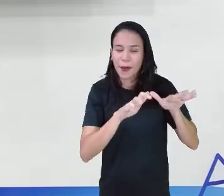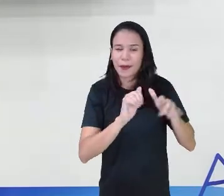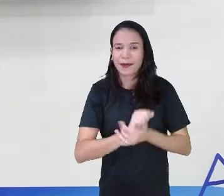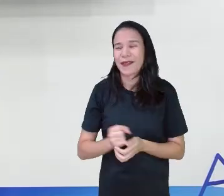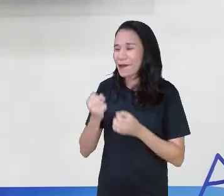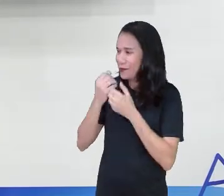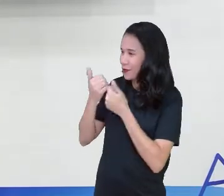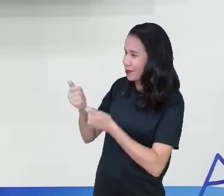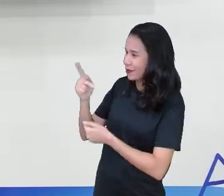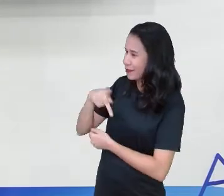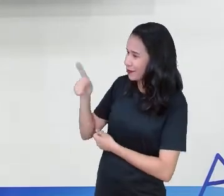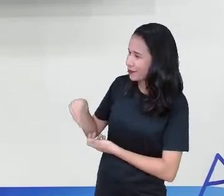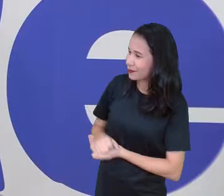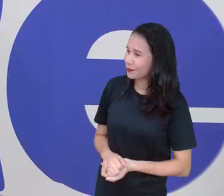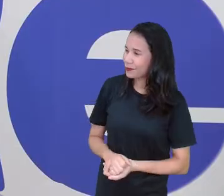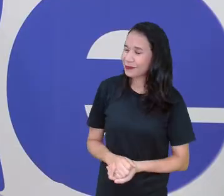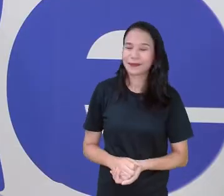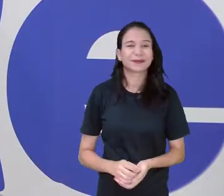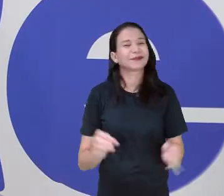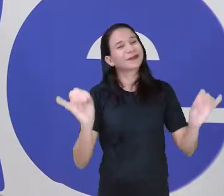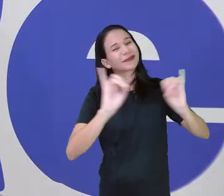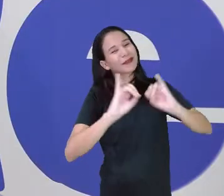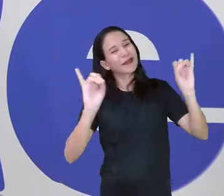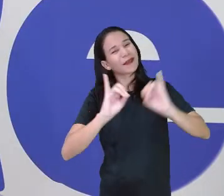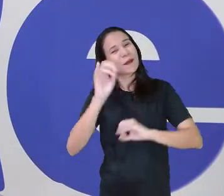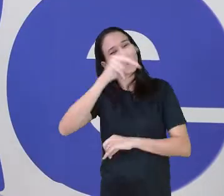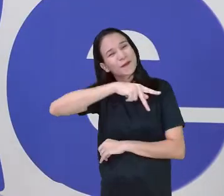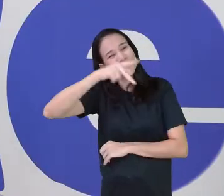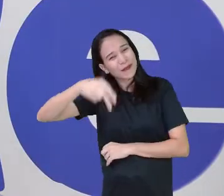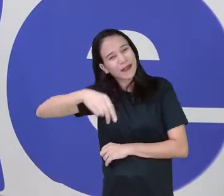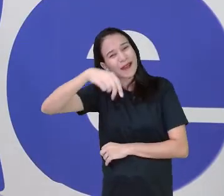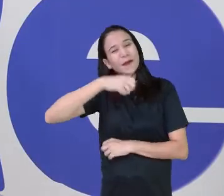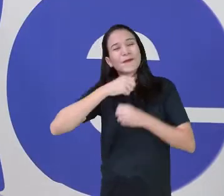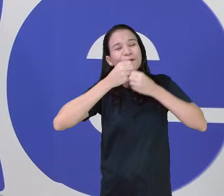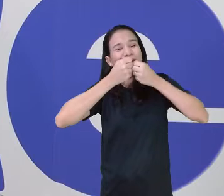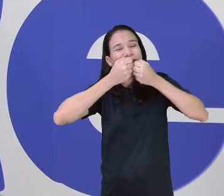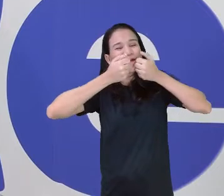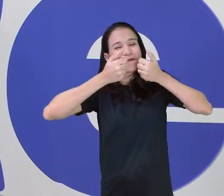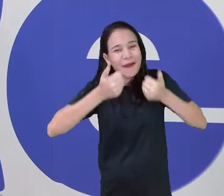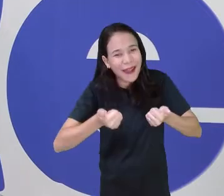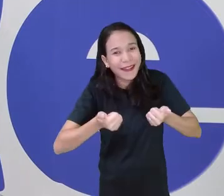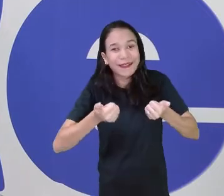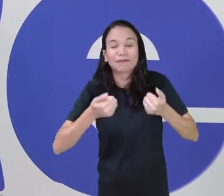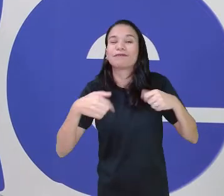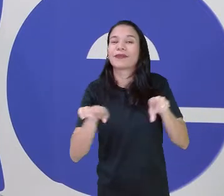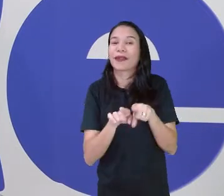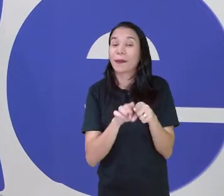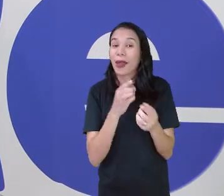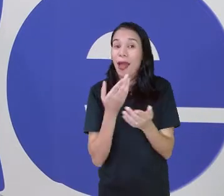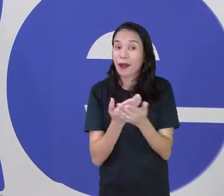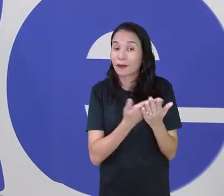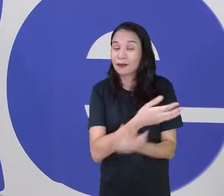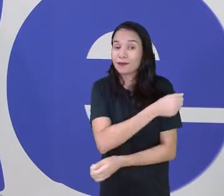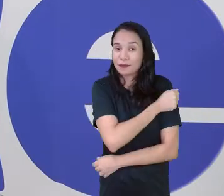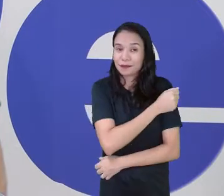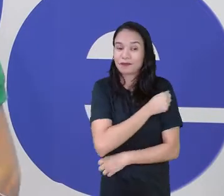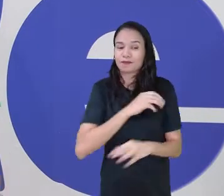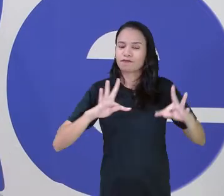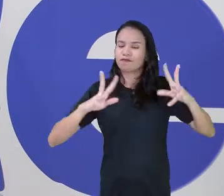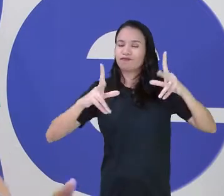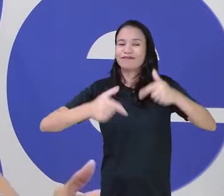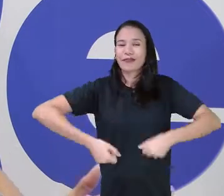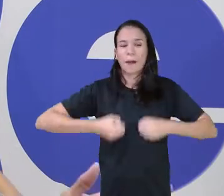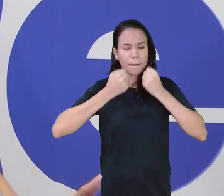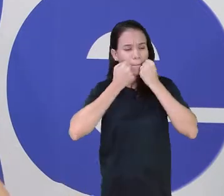com você, Márcia? Olá, professora Mauricéia, tudo bem? Tudo bem, estudantes? Eu espero que também estejam aí